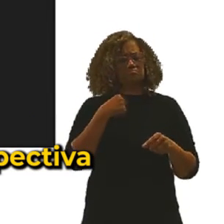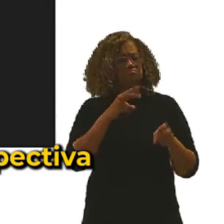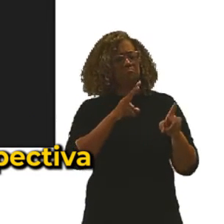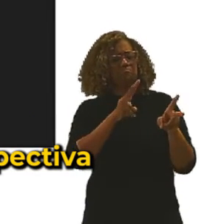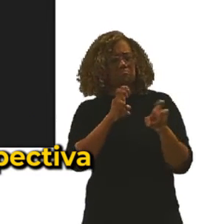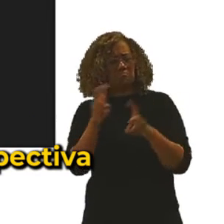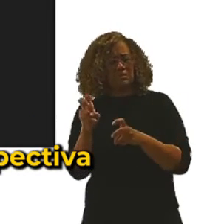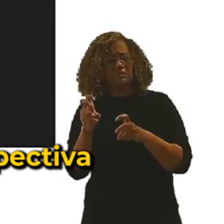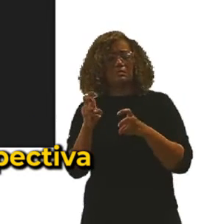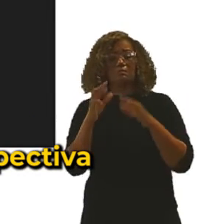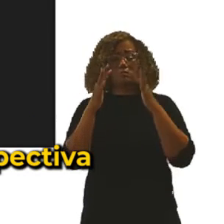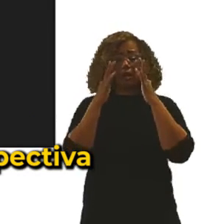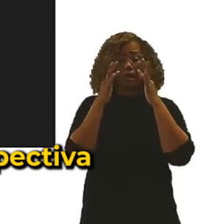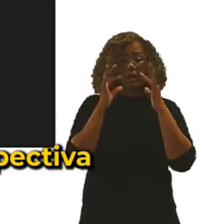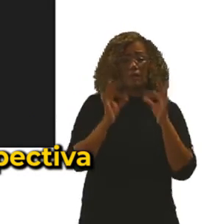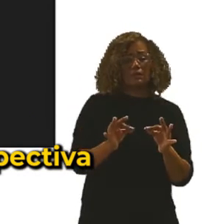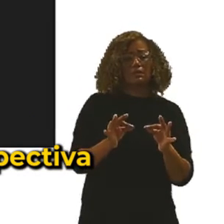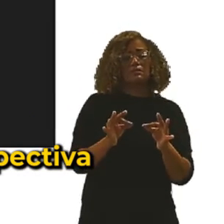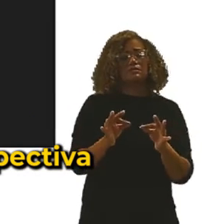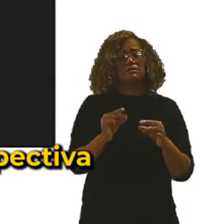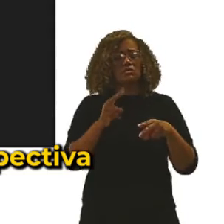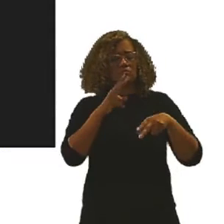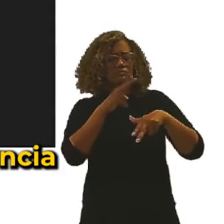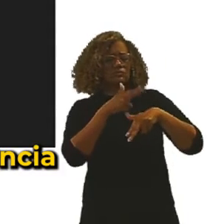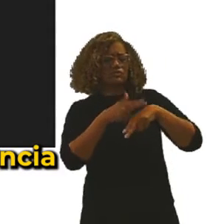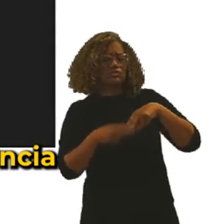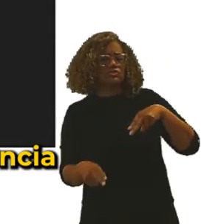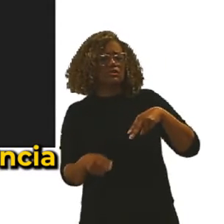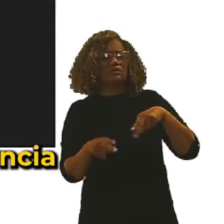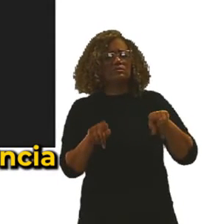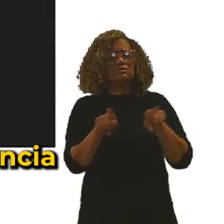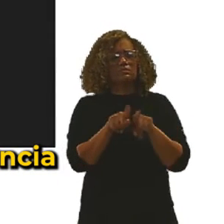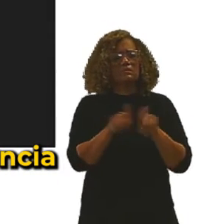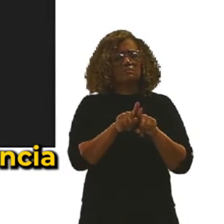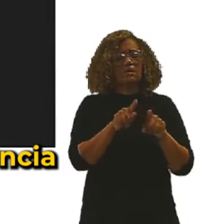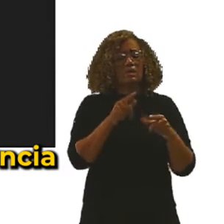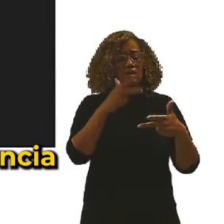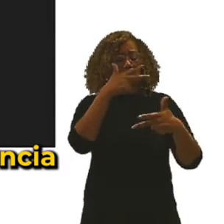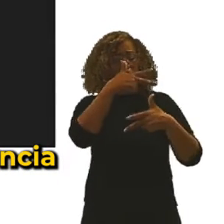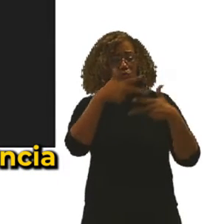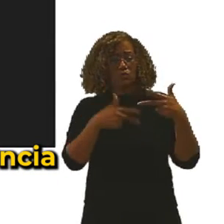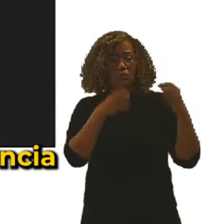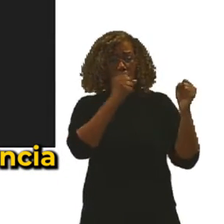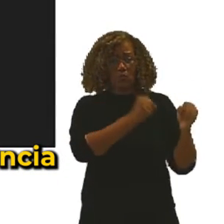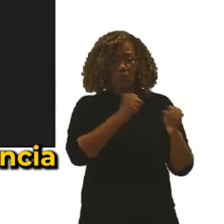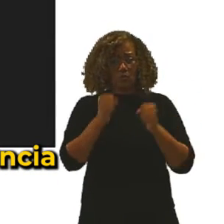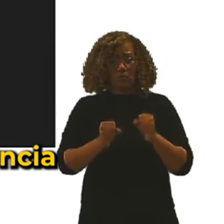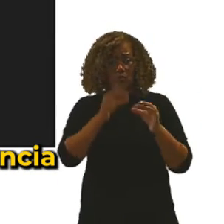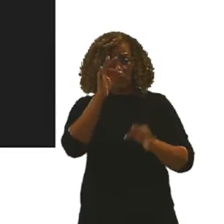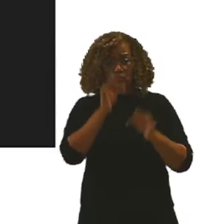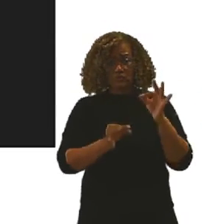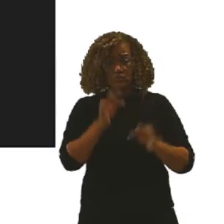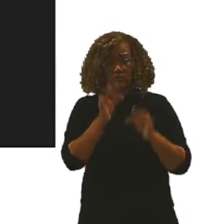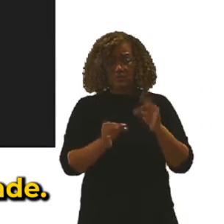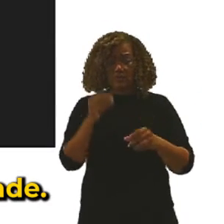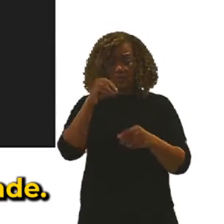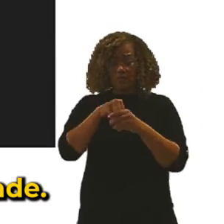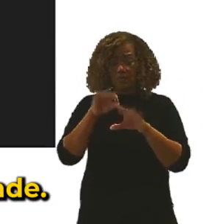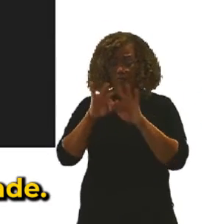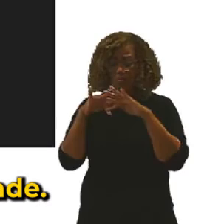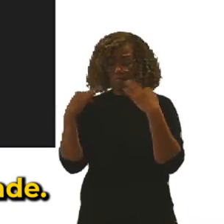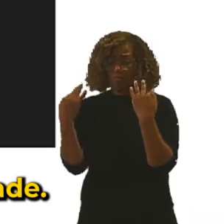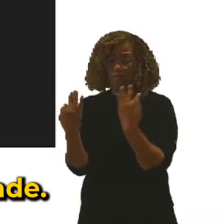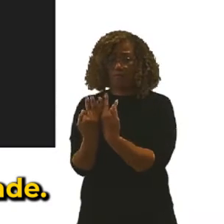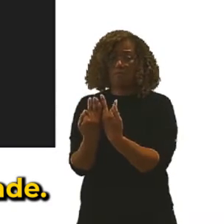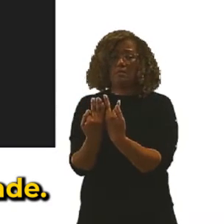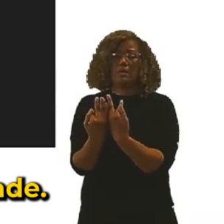prevenção e enfrentamento com perspectiva de gênero, da atuação do Poder Judiciário na prevenção à violência doméstica e familiar. Nós